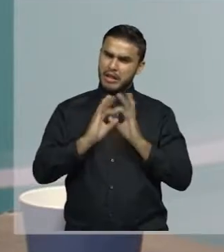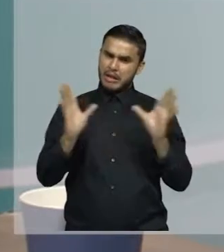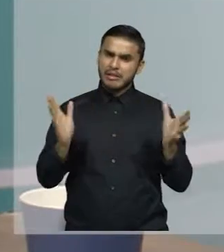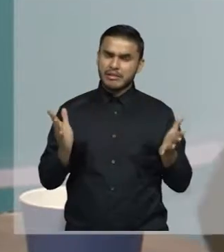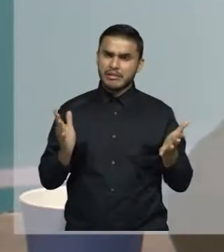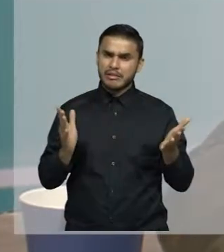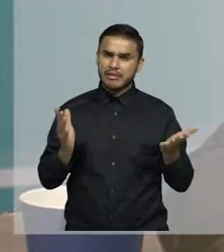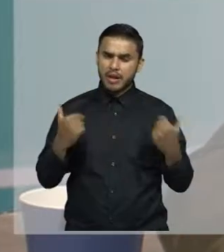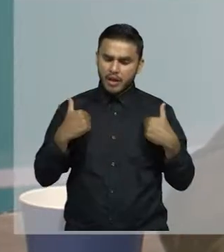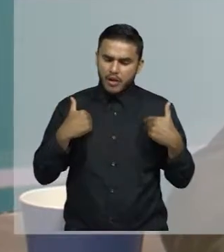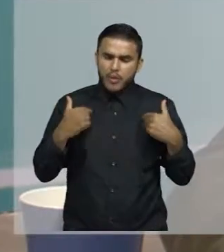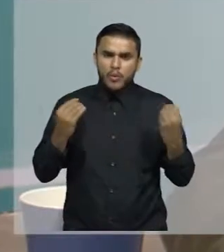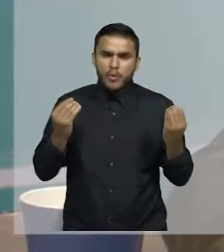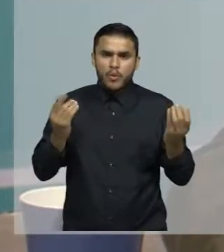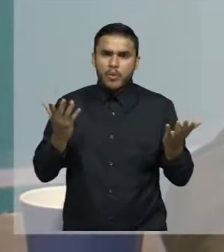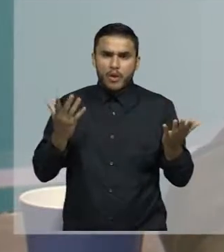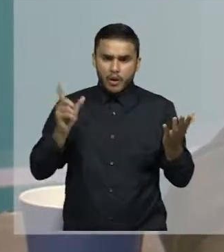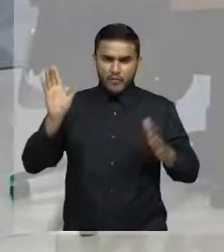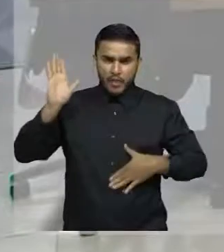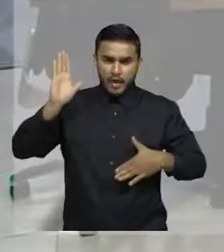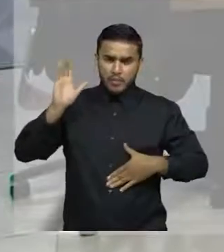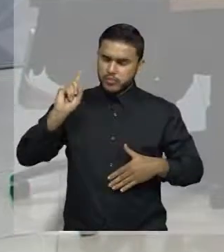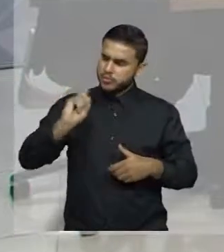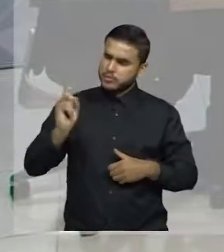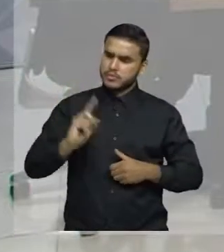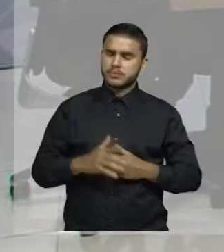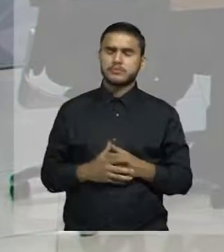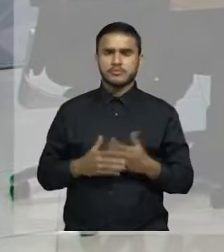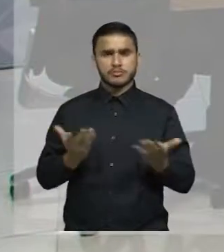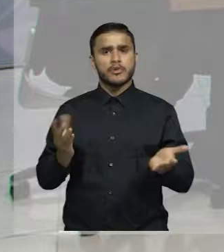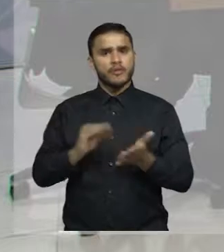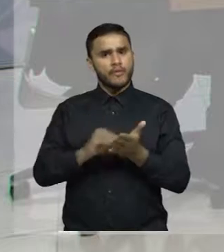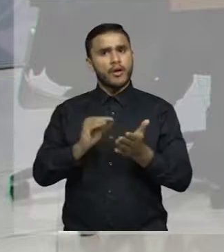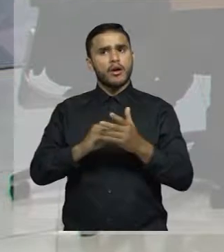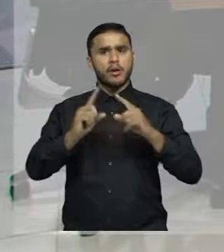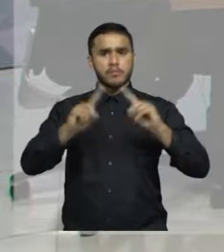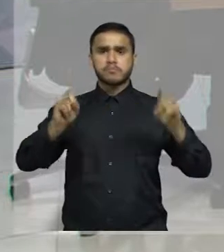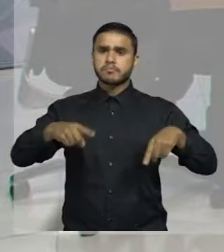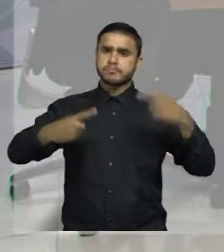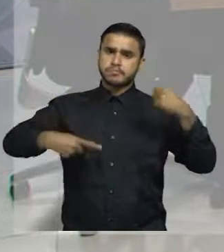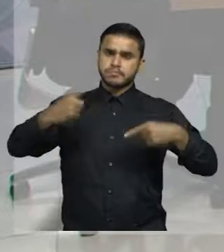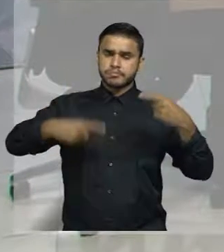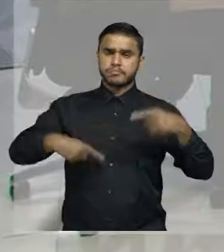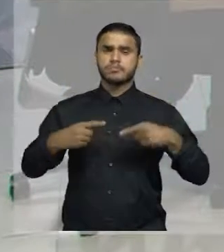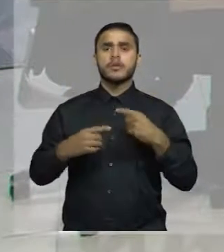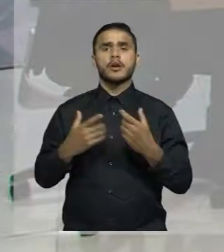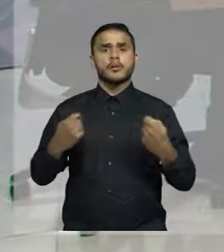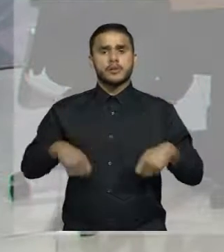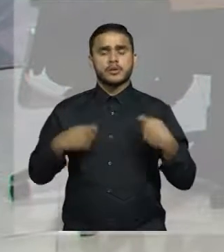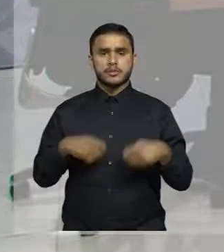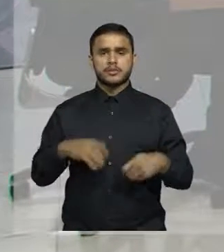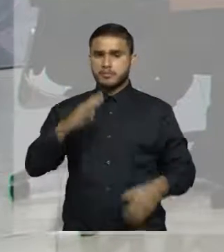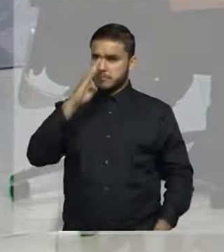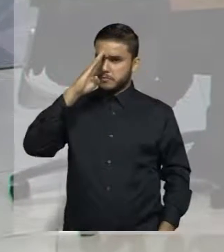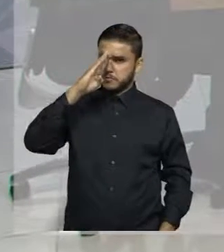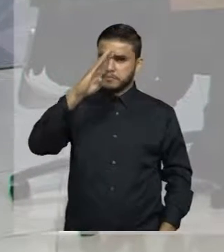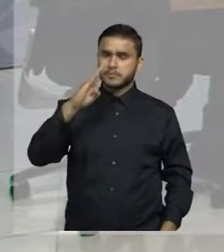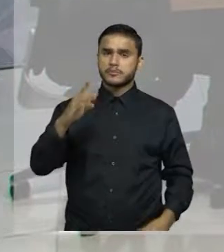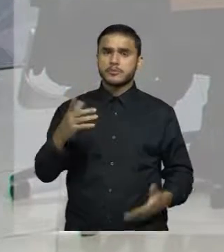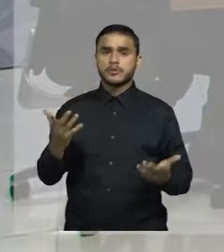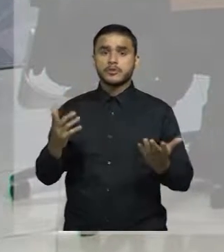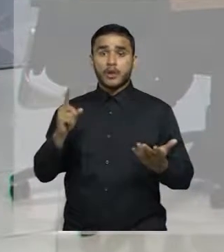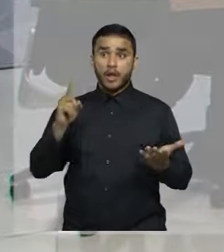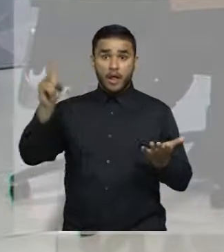vai responder como criminoso. Quer dizer, é uma coisa absurda. Falta de política de engajamento. O Exército atuou no Rio de